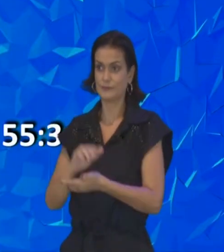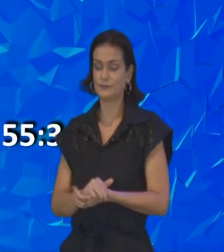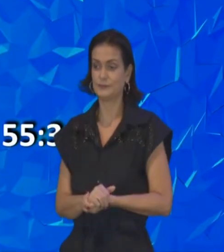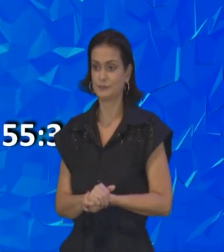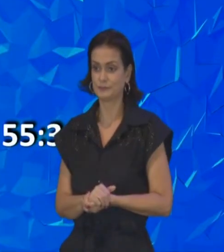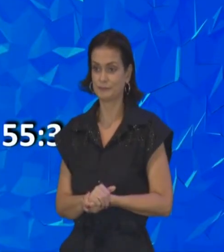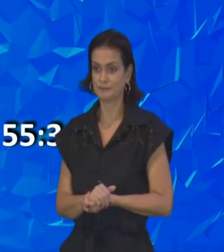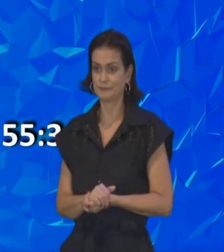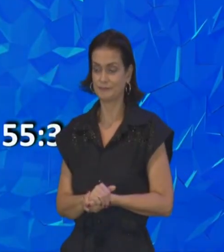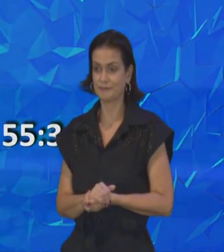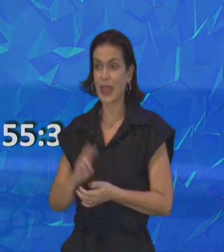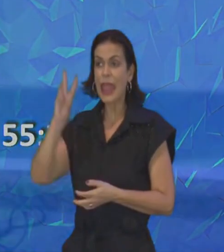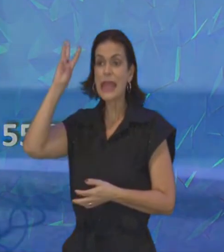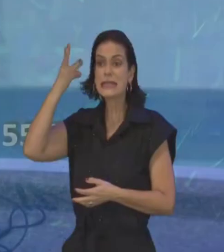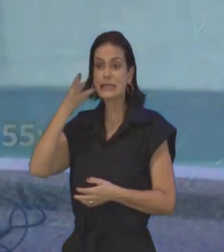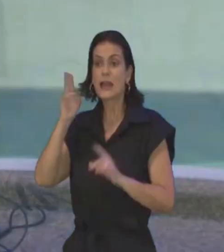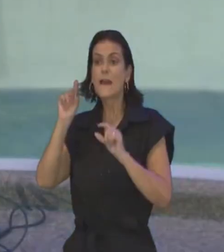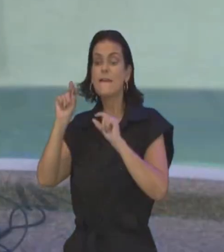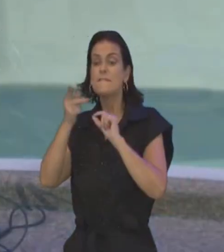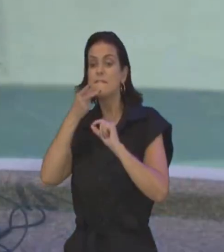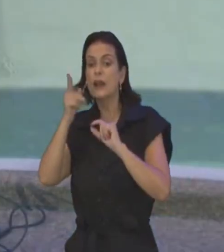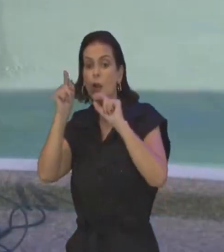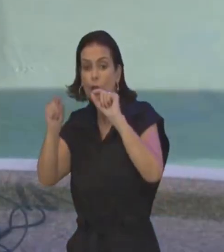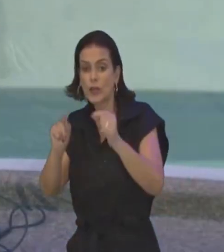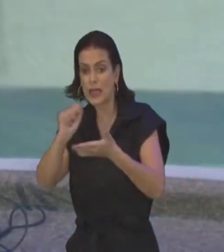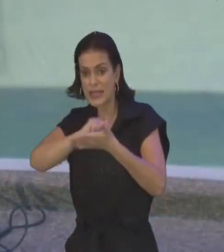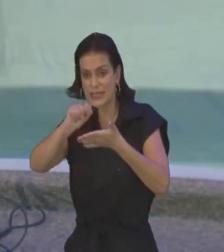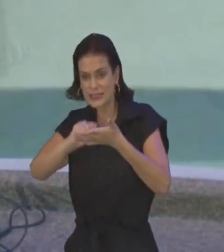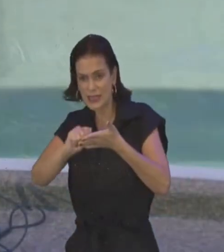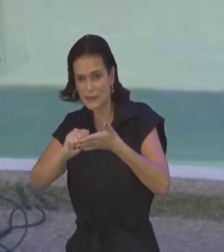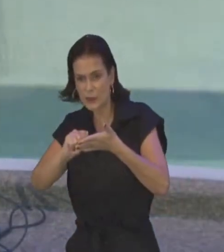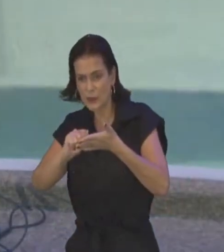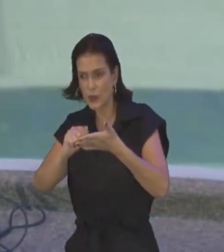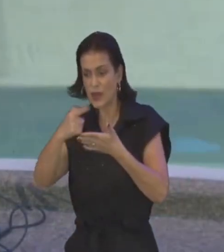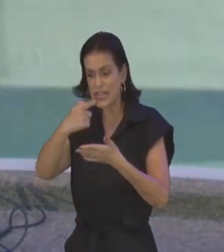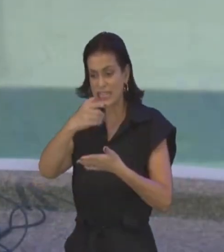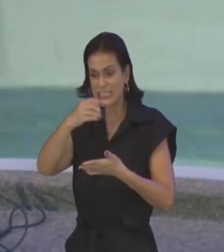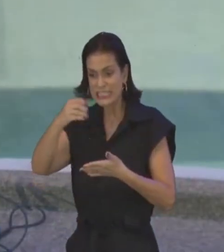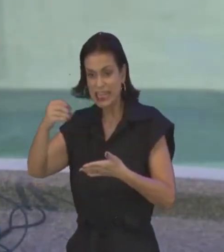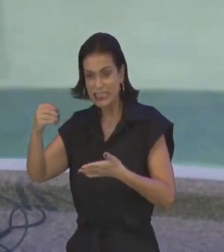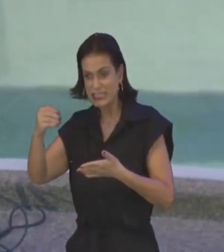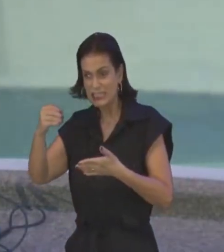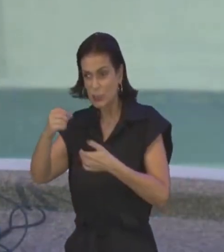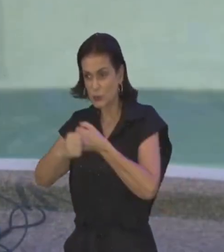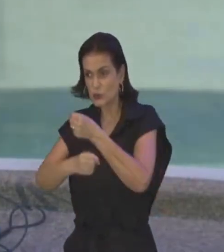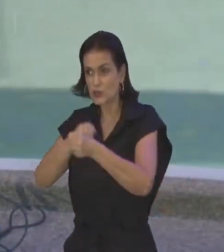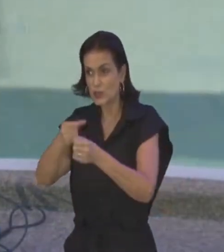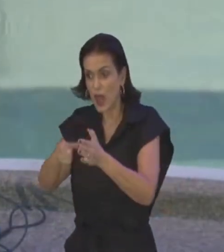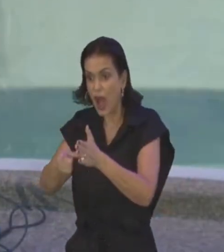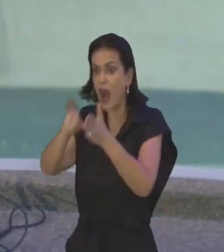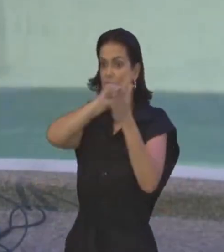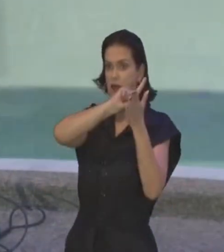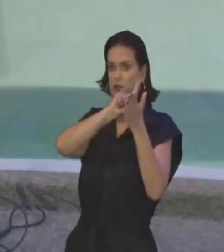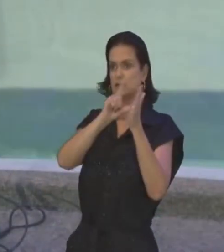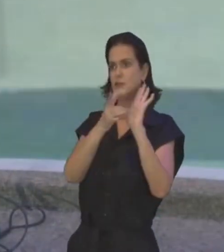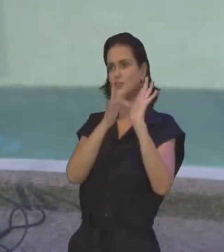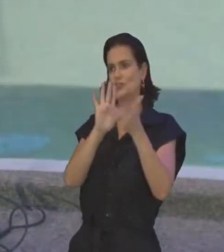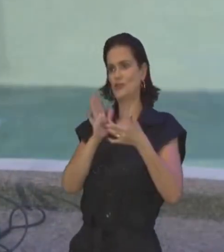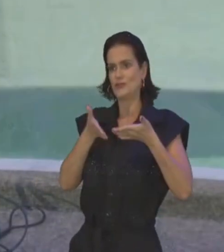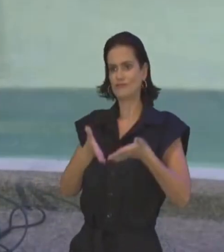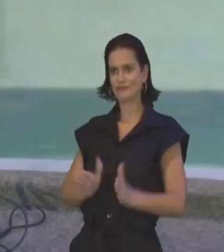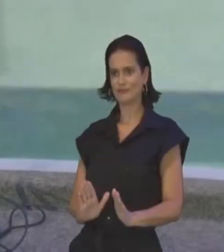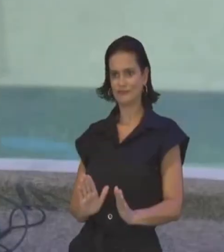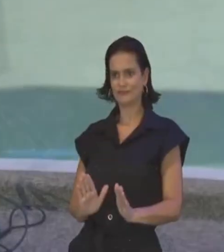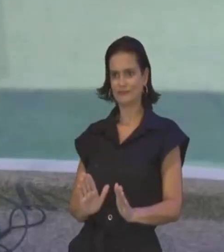O profeta Isaías, que aqui escreveu aproximadamente 700 anos antes de Cristo, ele,